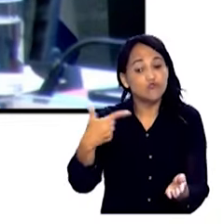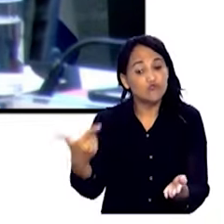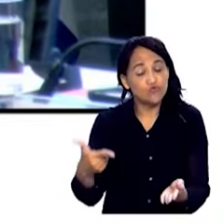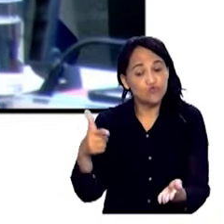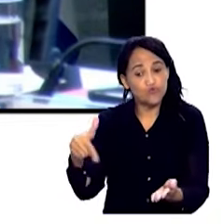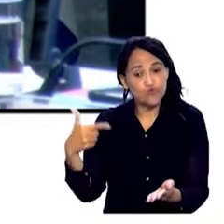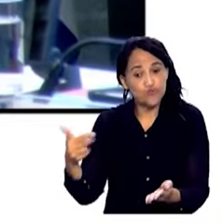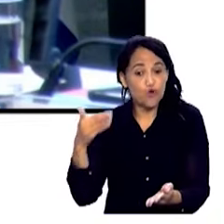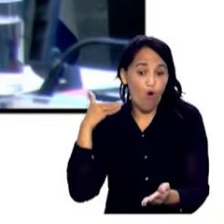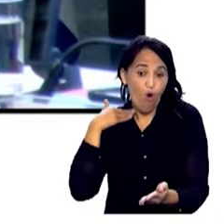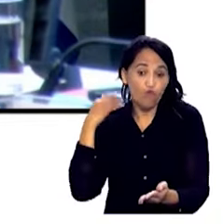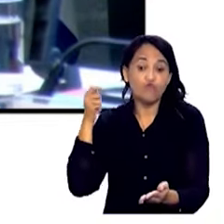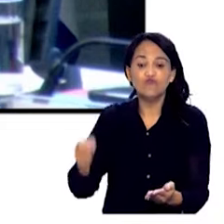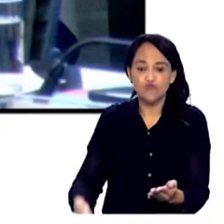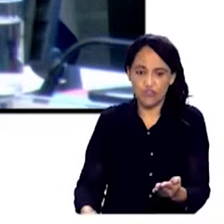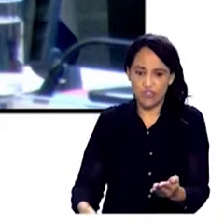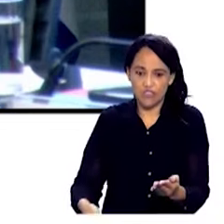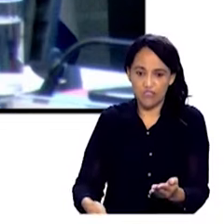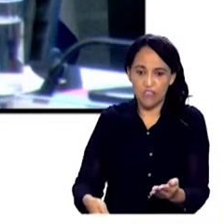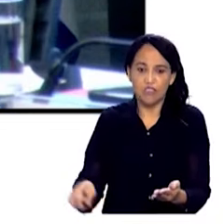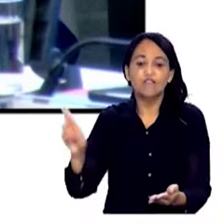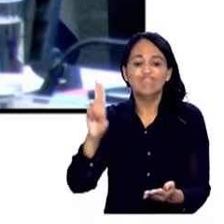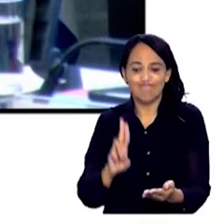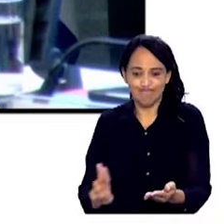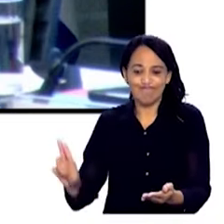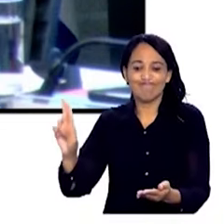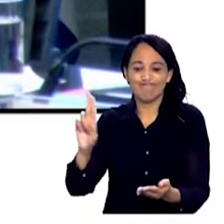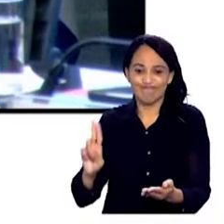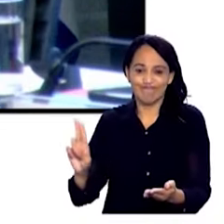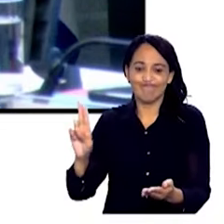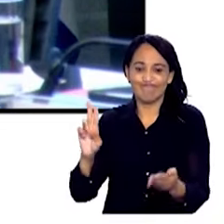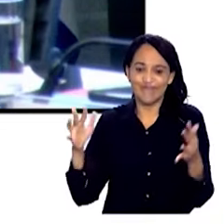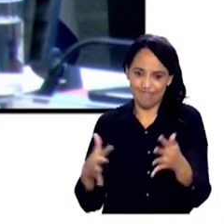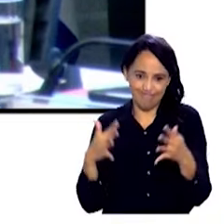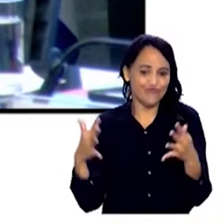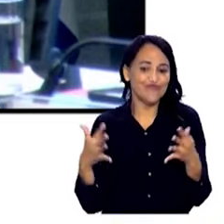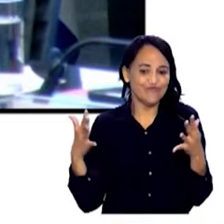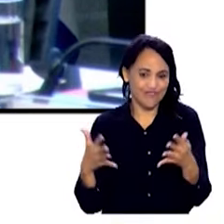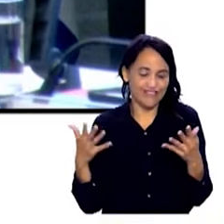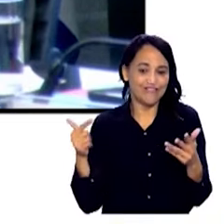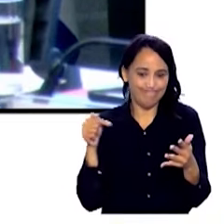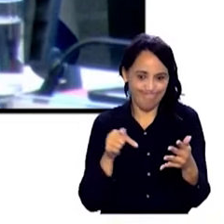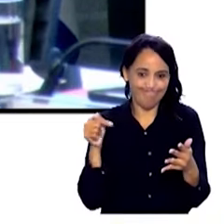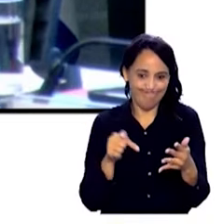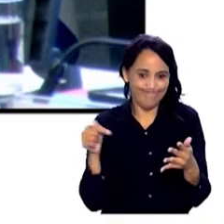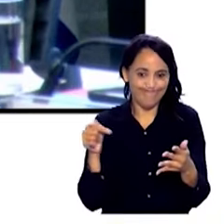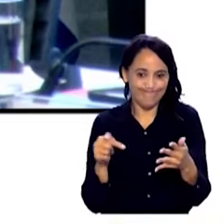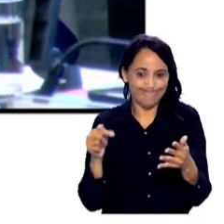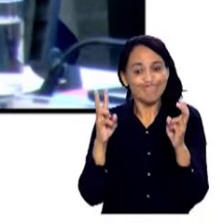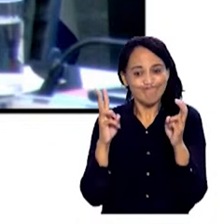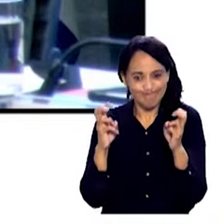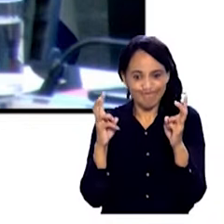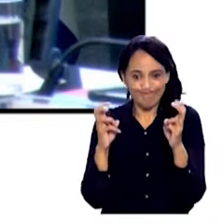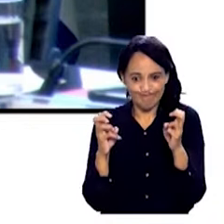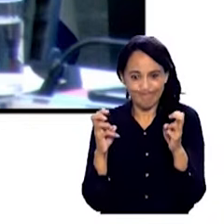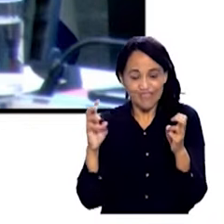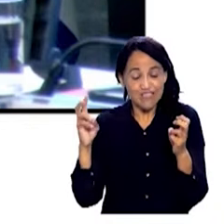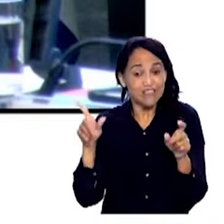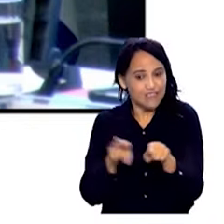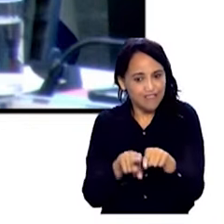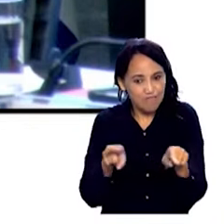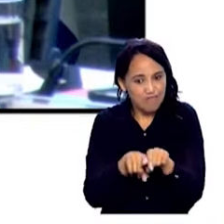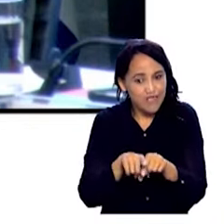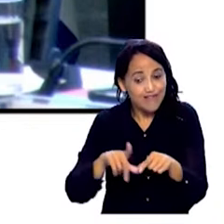futuro usar essa motivação seriada em outras áreas que não sejam só o contencioso